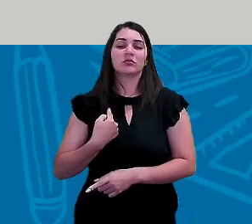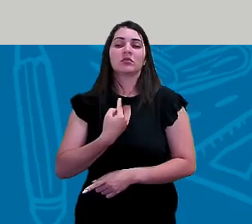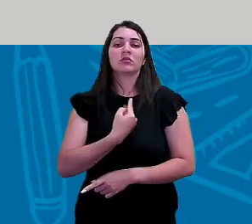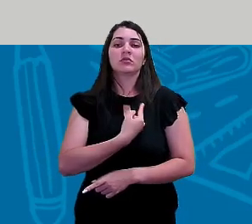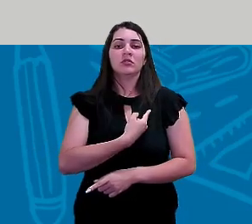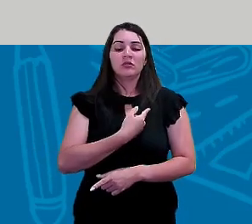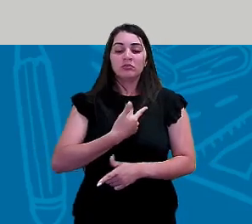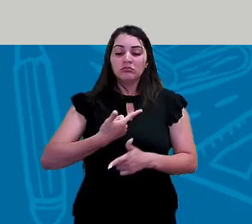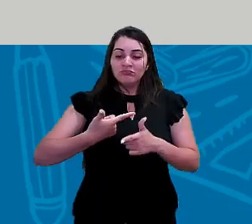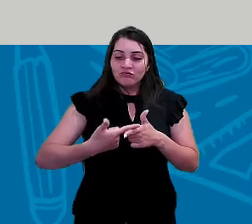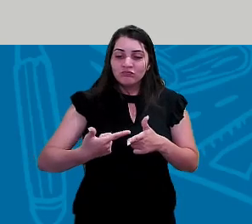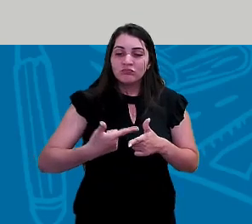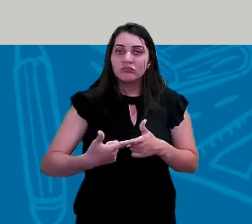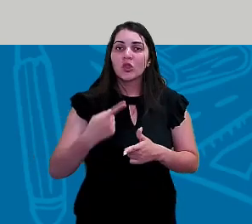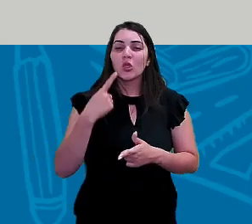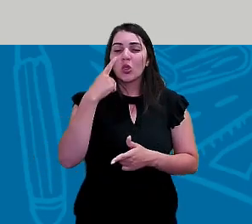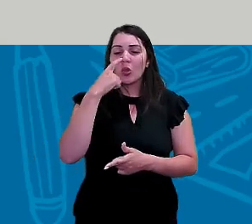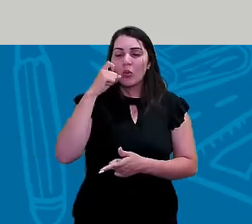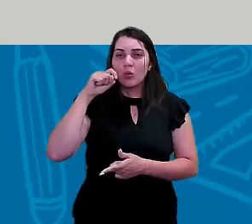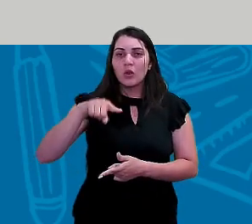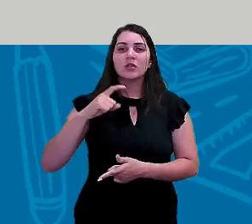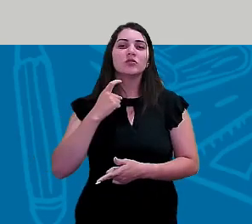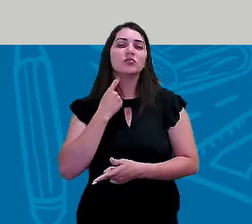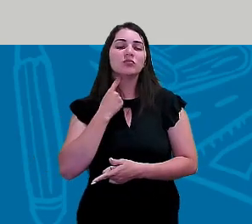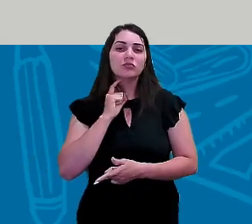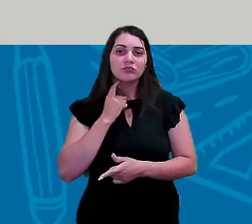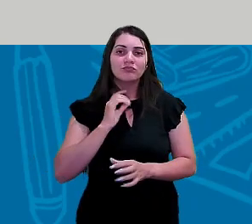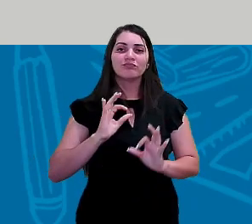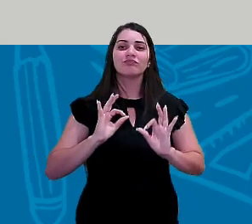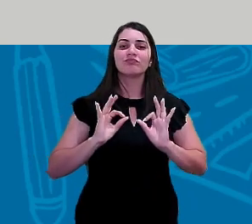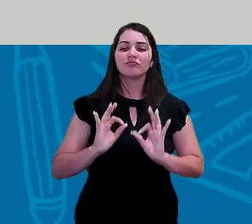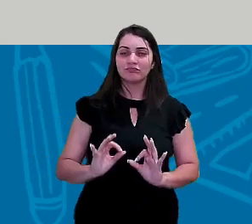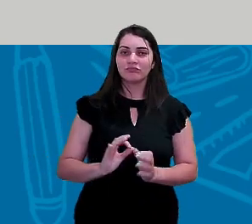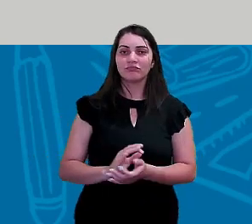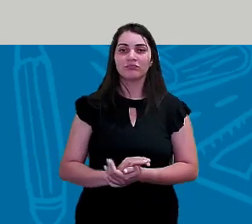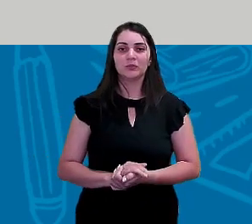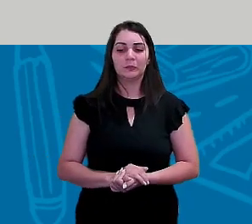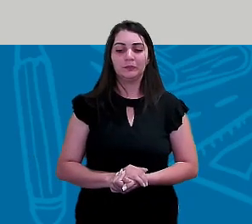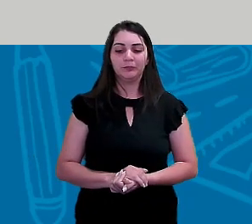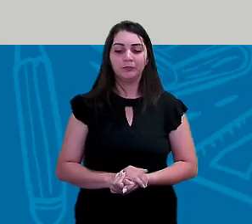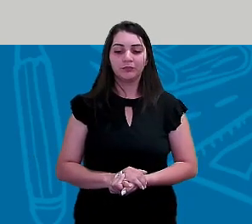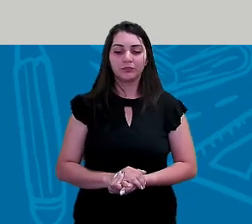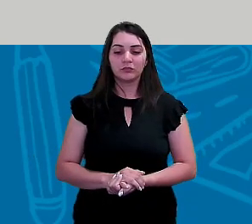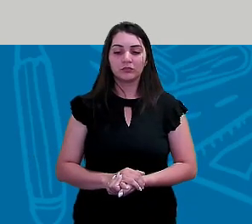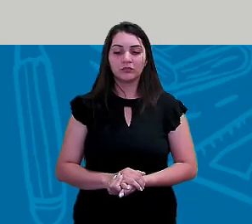tudo resultado da poluição, tá? Do lixo que a gente produz.